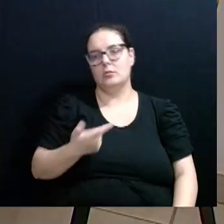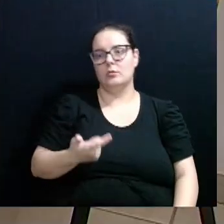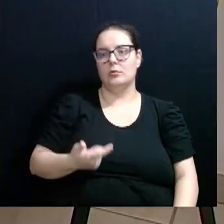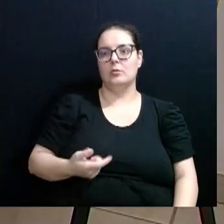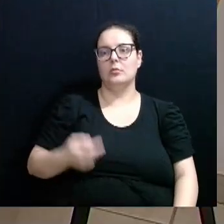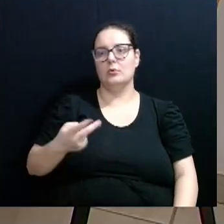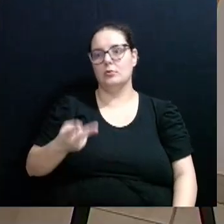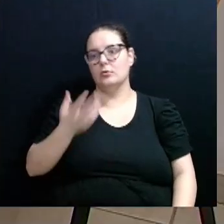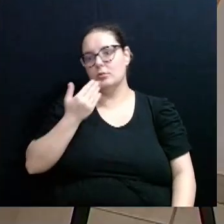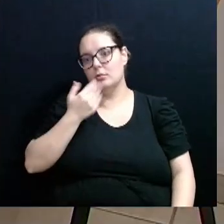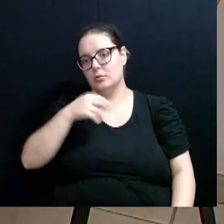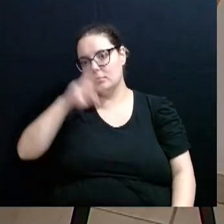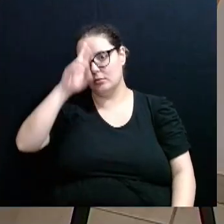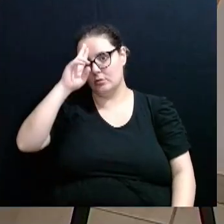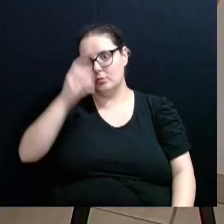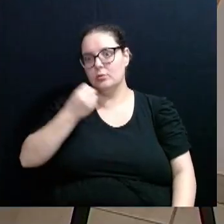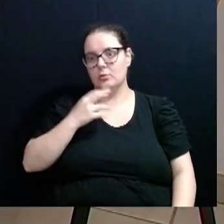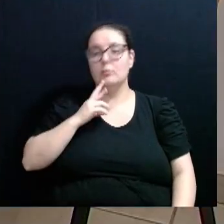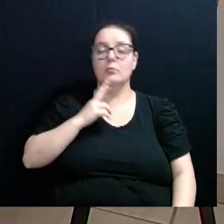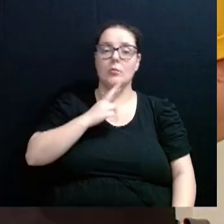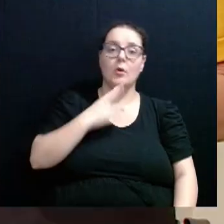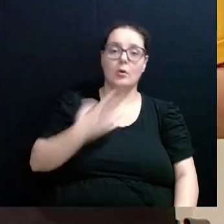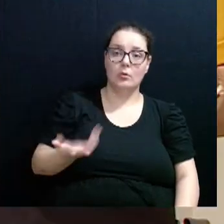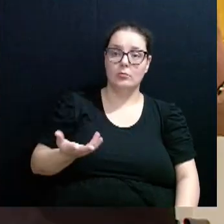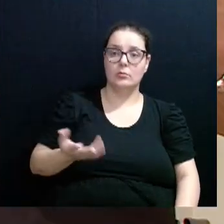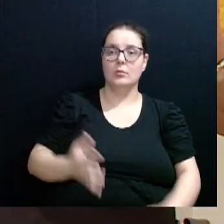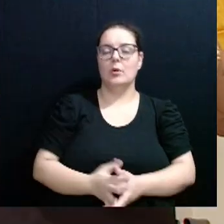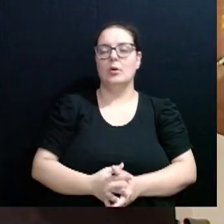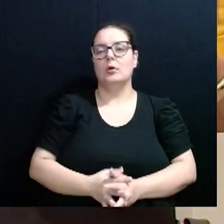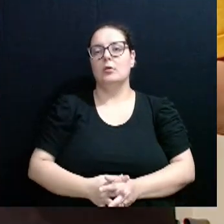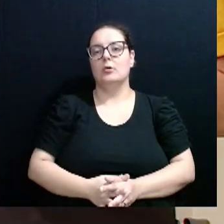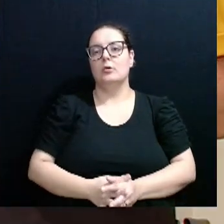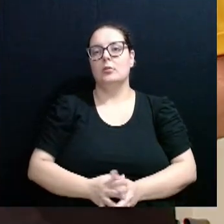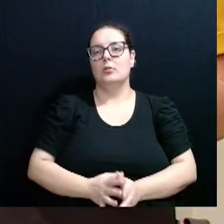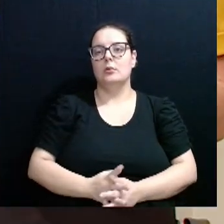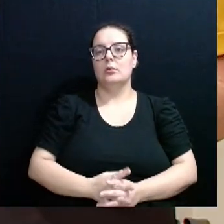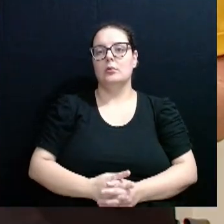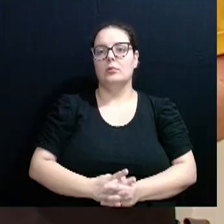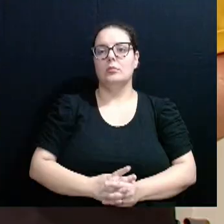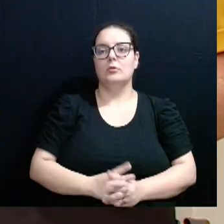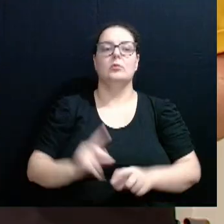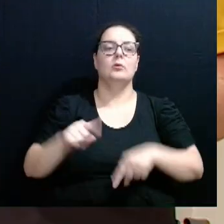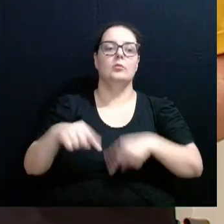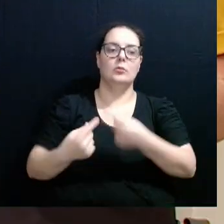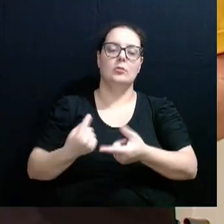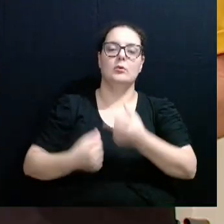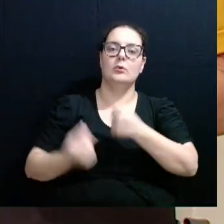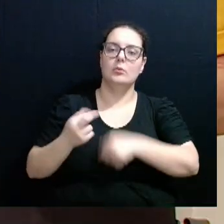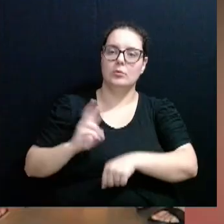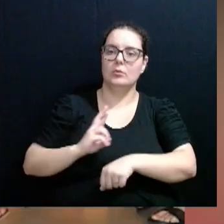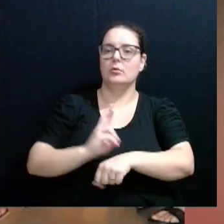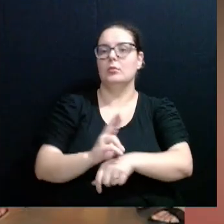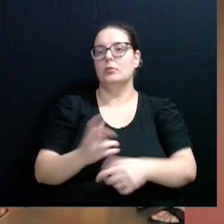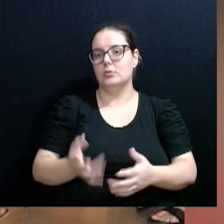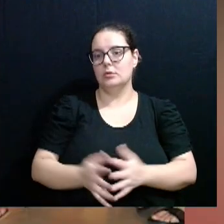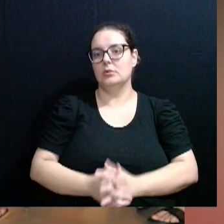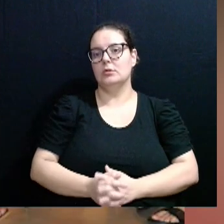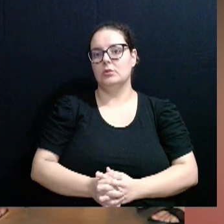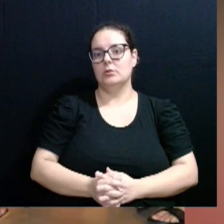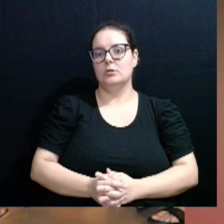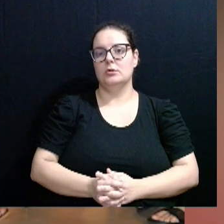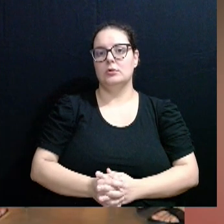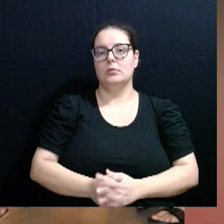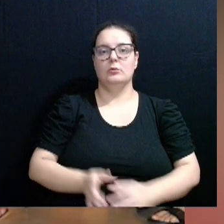refeições num bom restaurante, e outros recursos que são, por